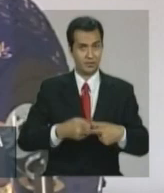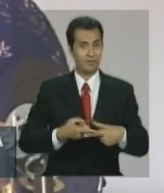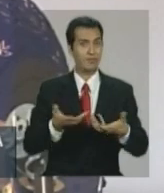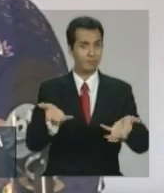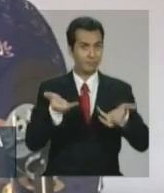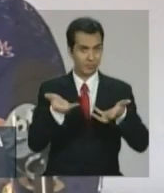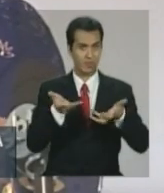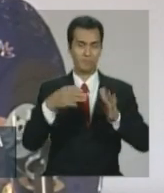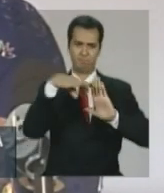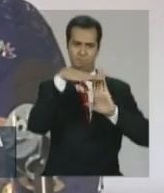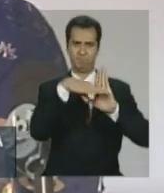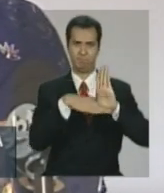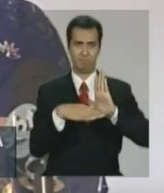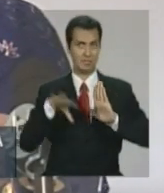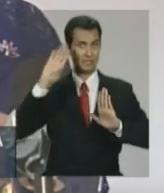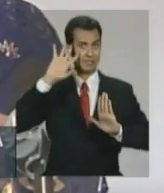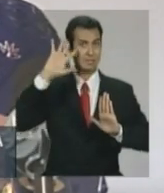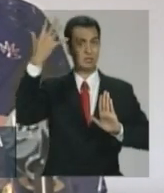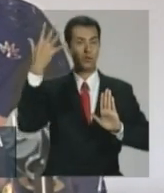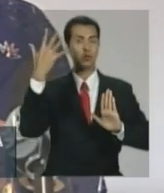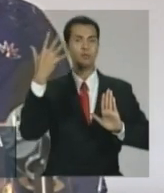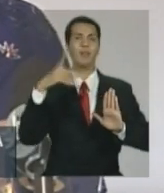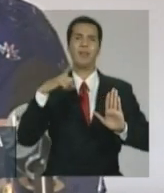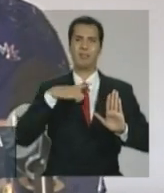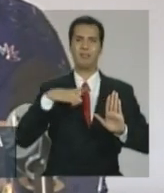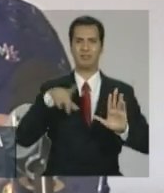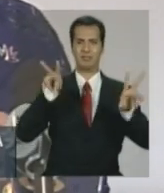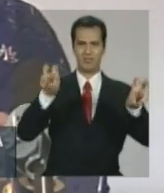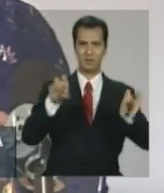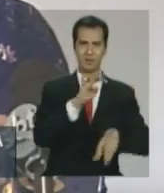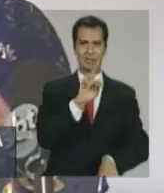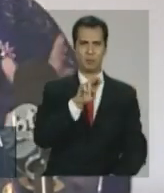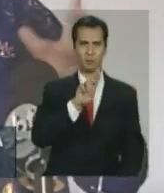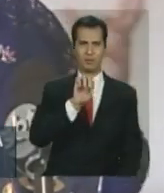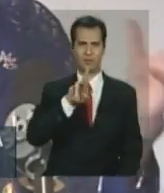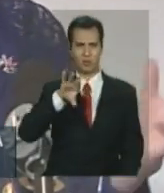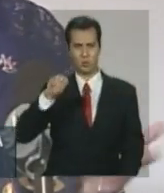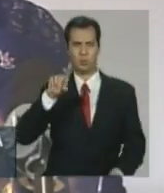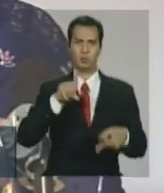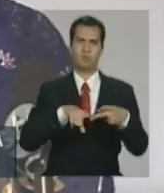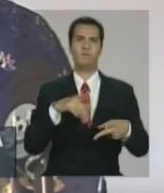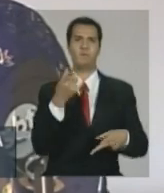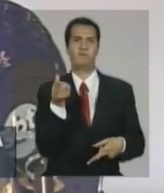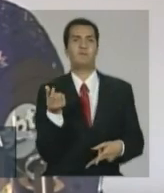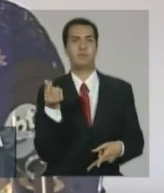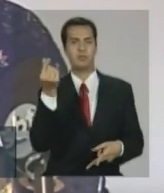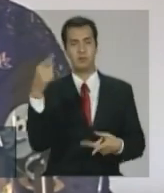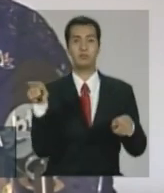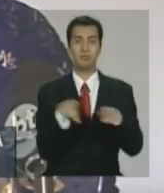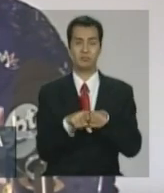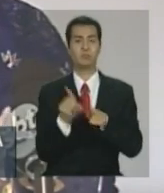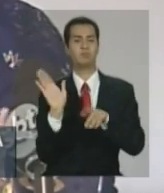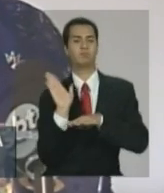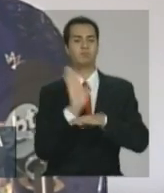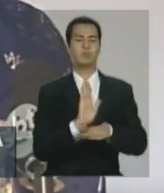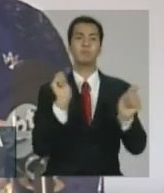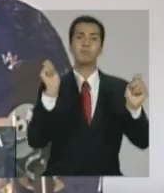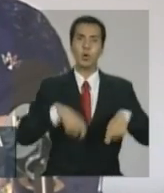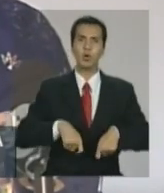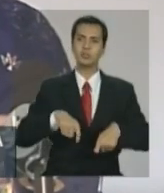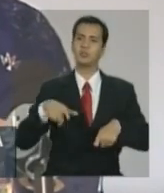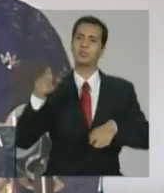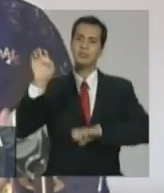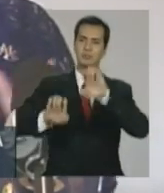através de questões tributárias e financeiras, maior capacidade de investimento para o setor